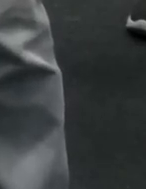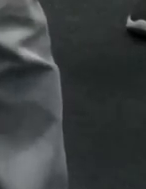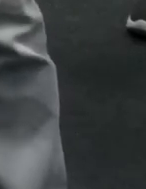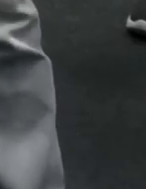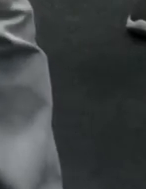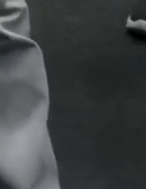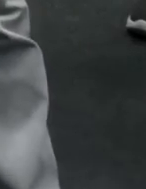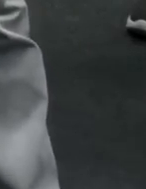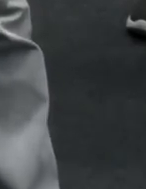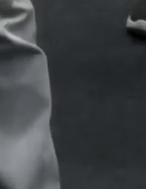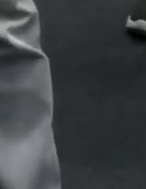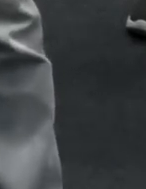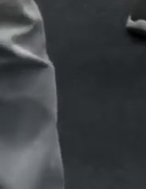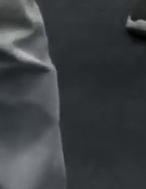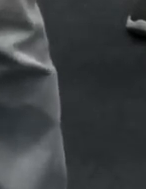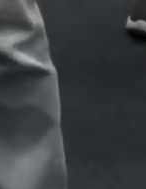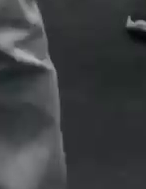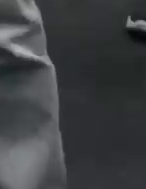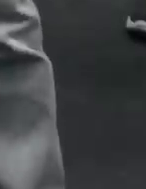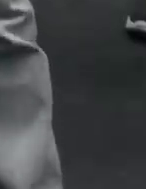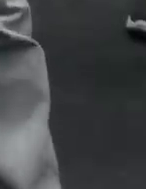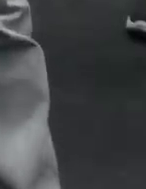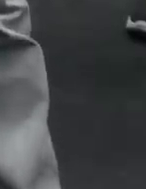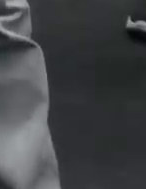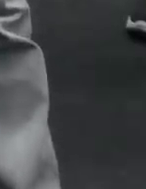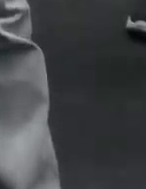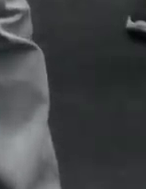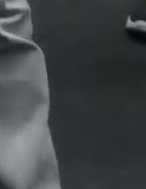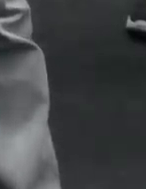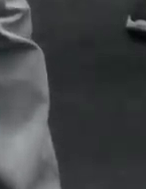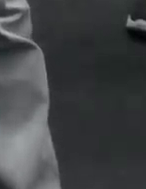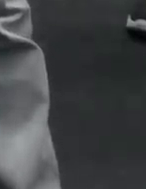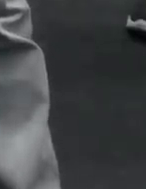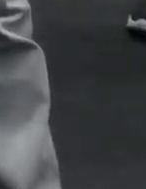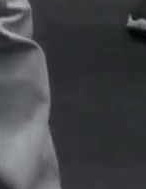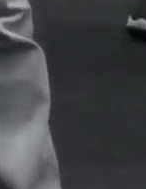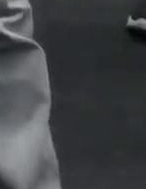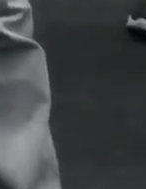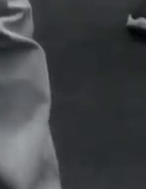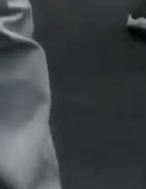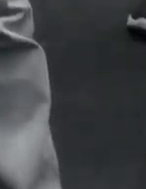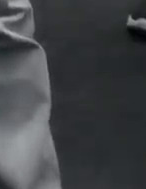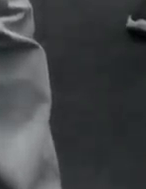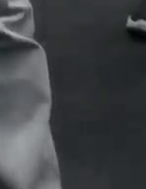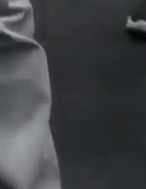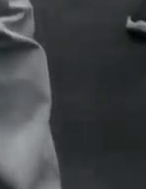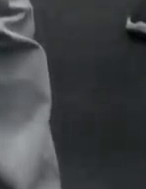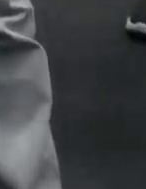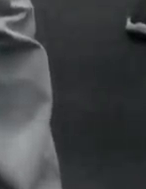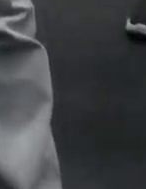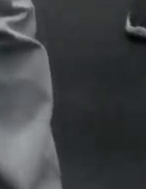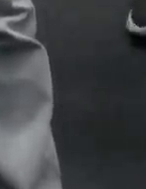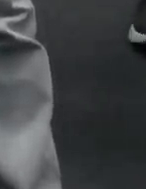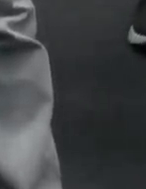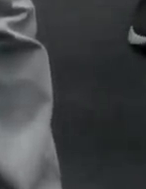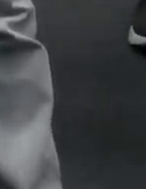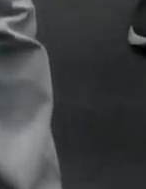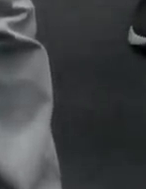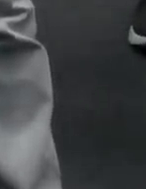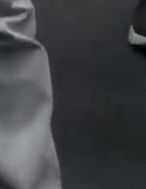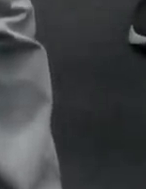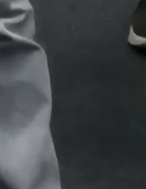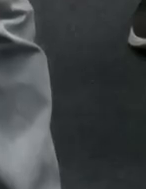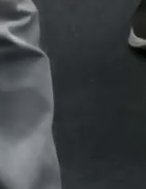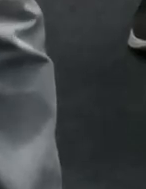contra cheque de policiais oficiais que ganham acima do teto constitucional então compete aumentar o teu próprio salário mas